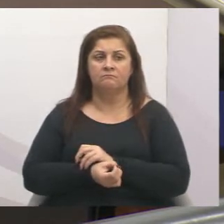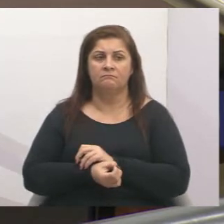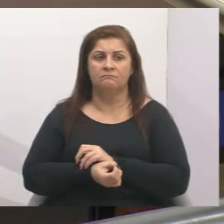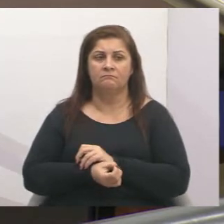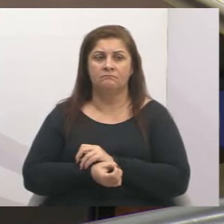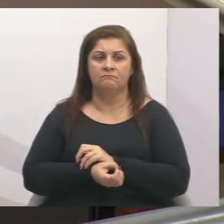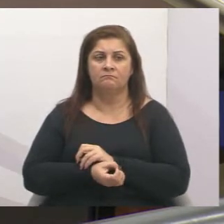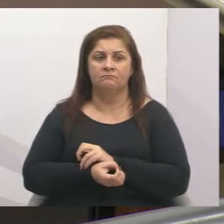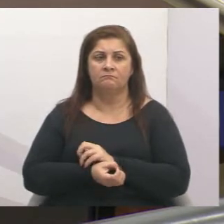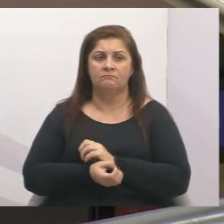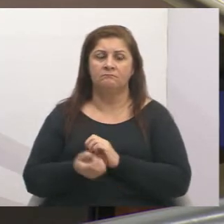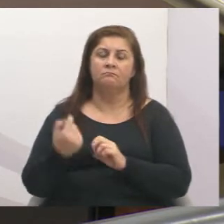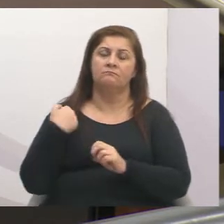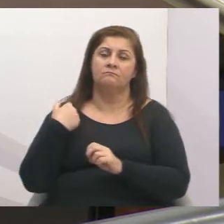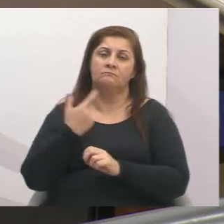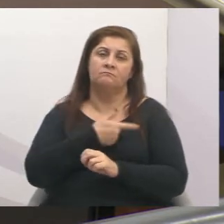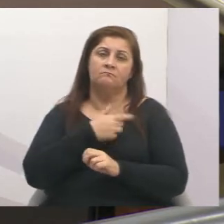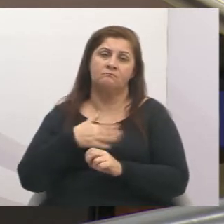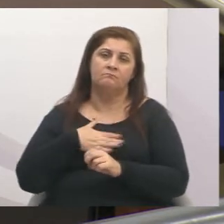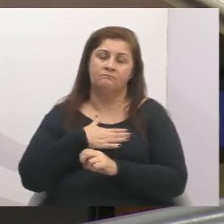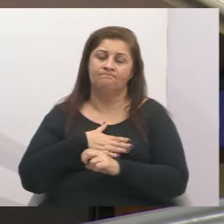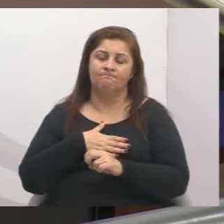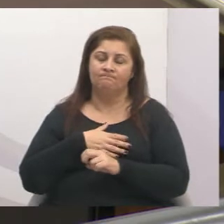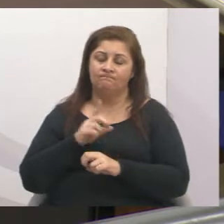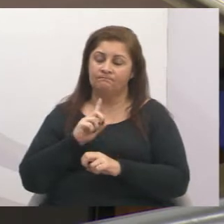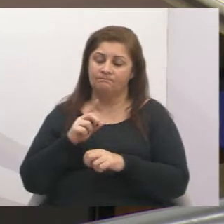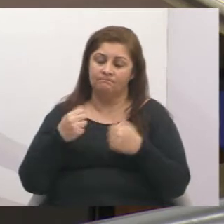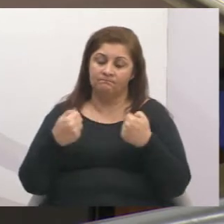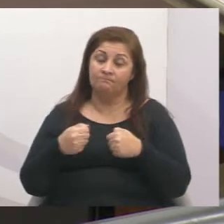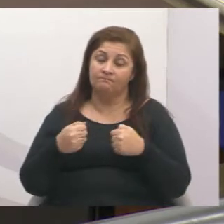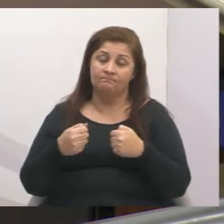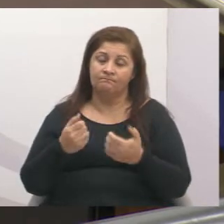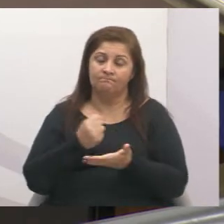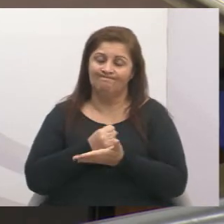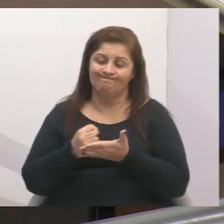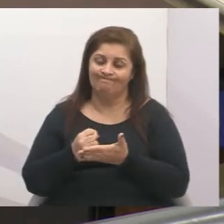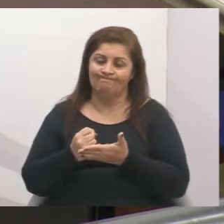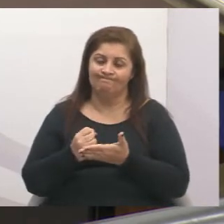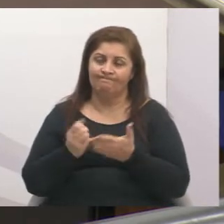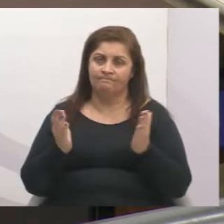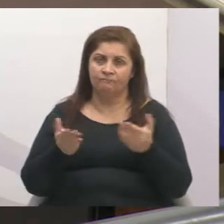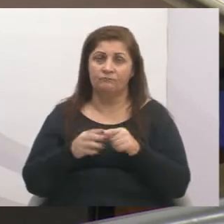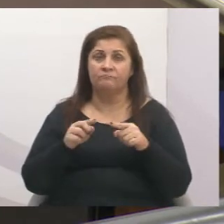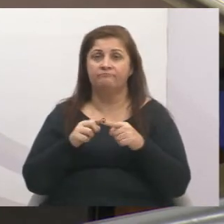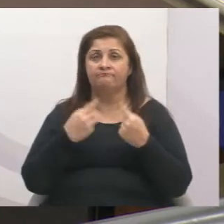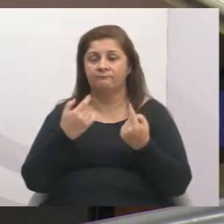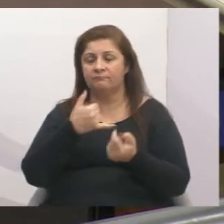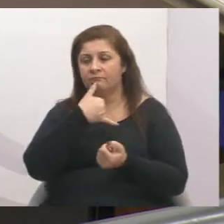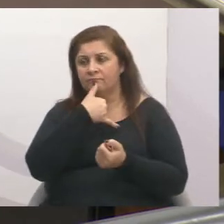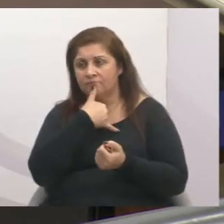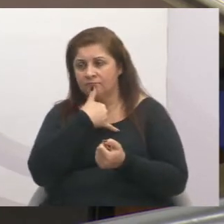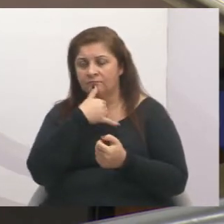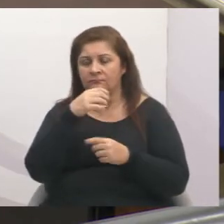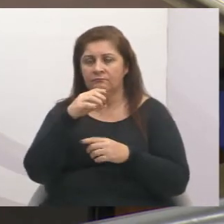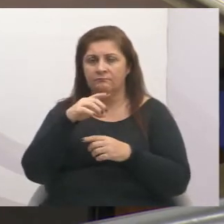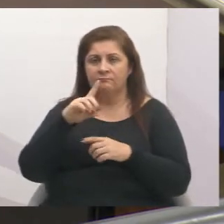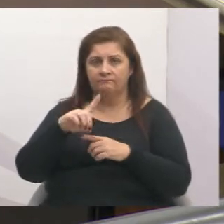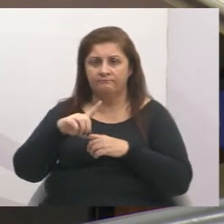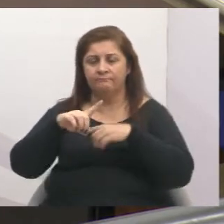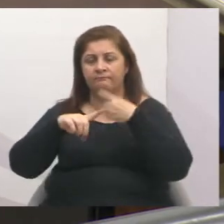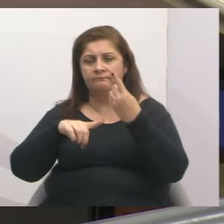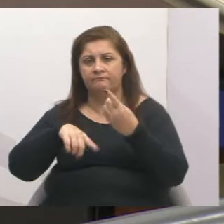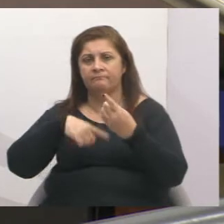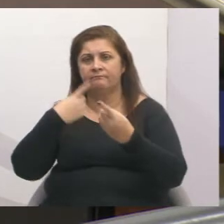Evidentemente que a gente gostaria que não tivéssemos que passar por isso, mas, infelizmente, né, e a cada dia